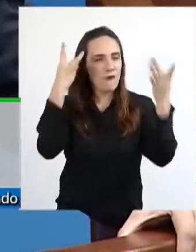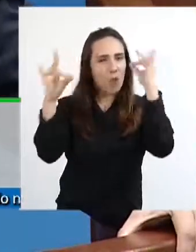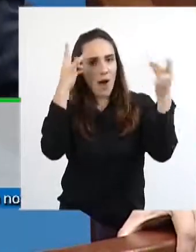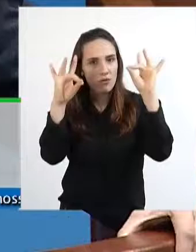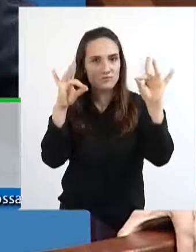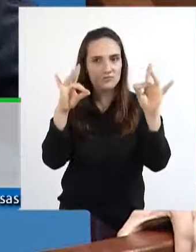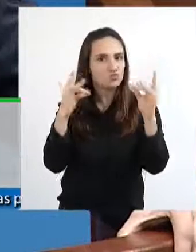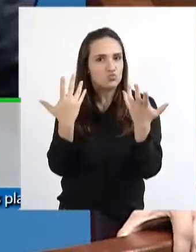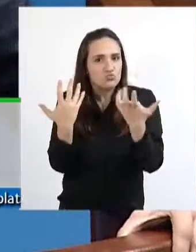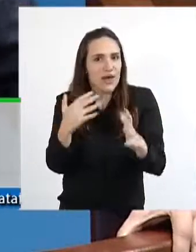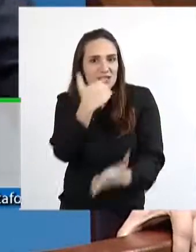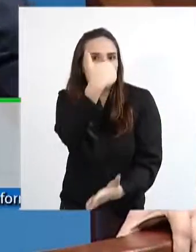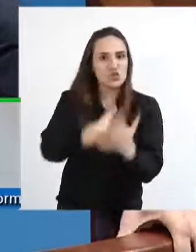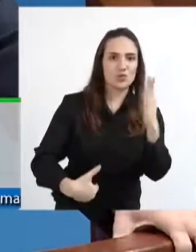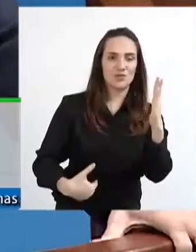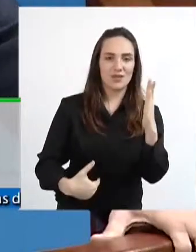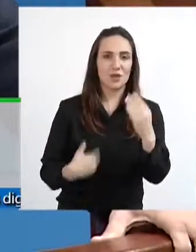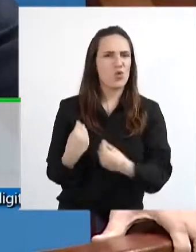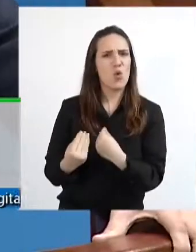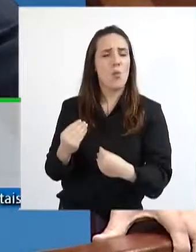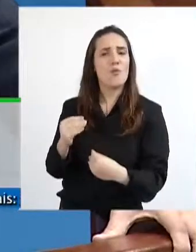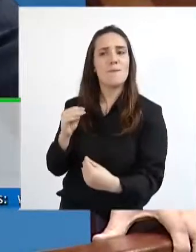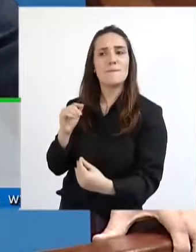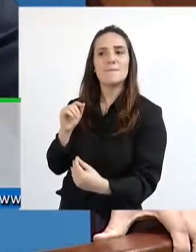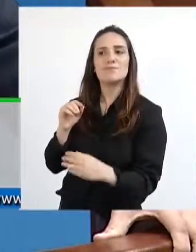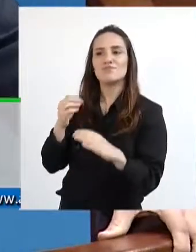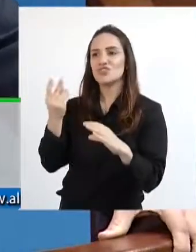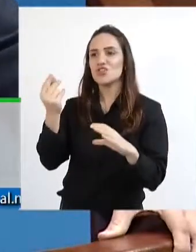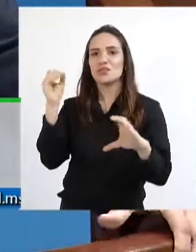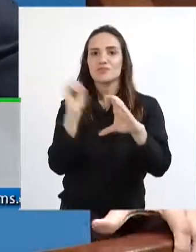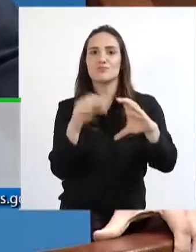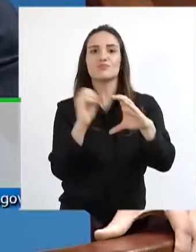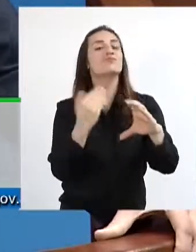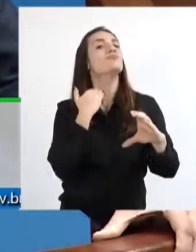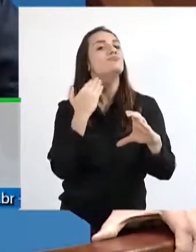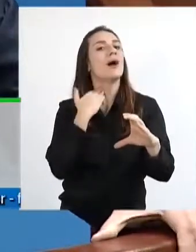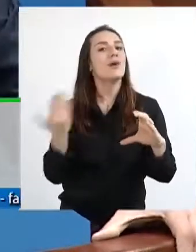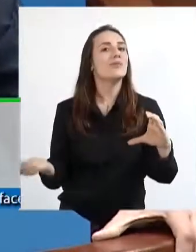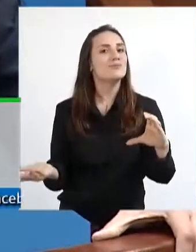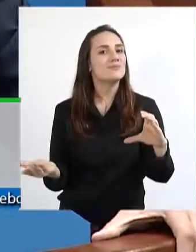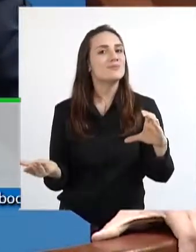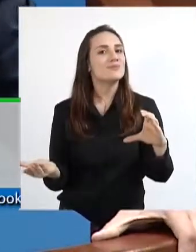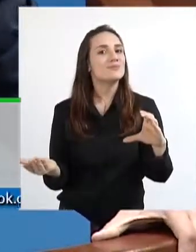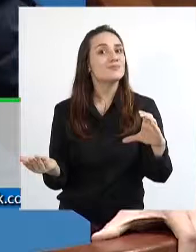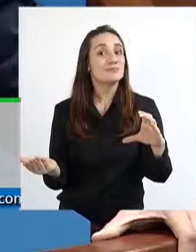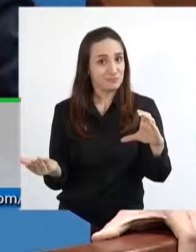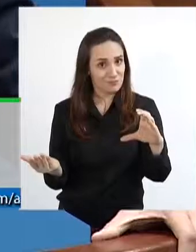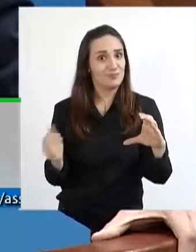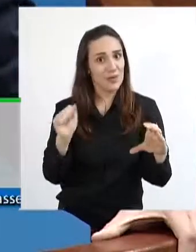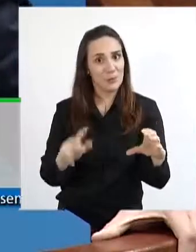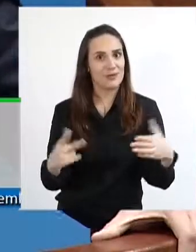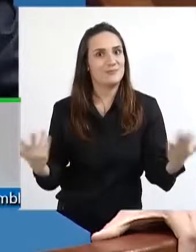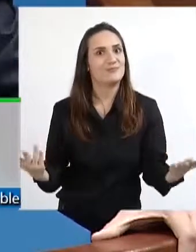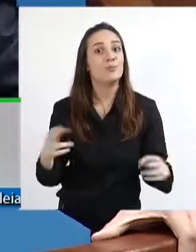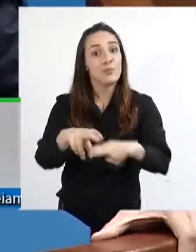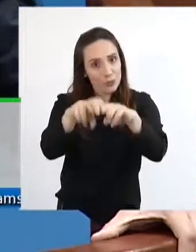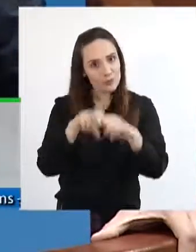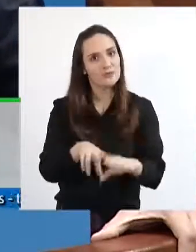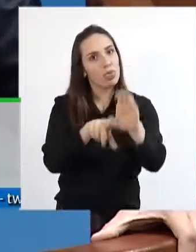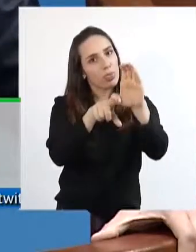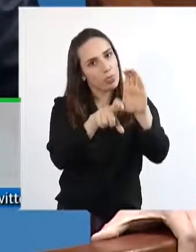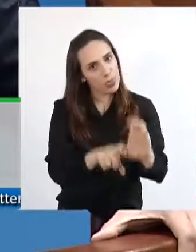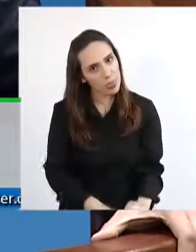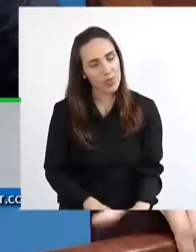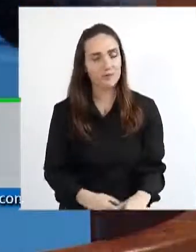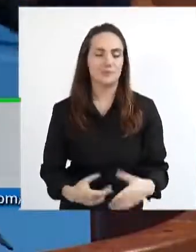desemprego, menos contribuição para a Previdência. E essa que é a verdade, né, do déficit da